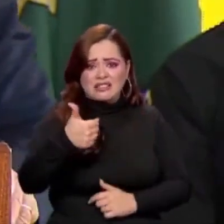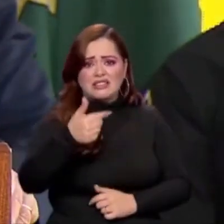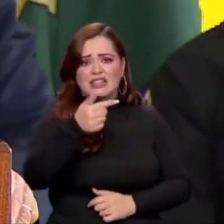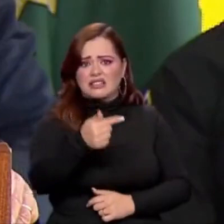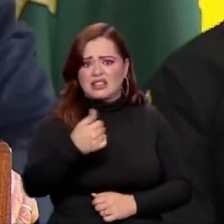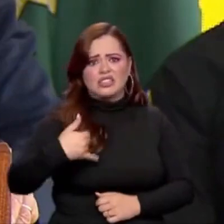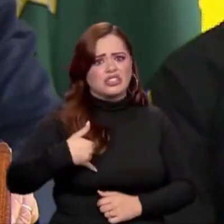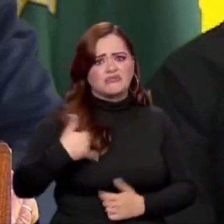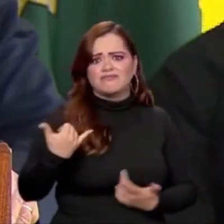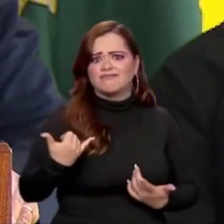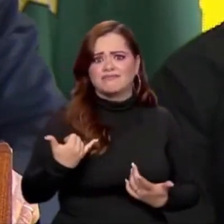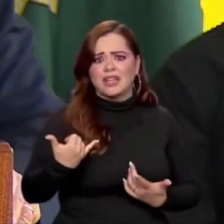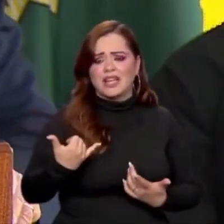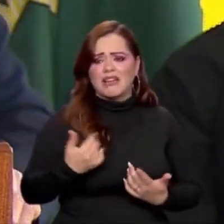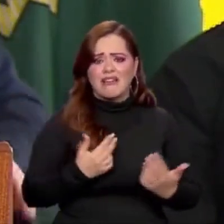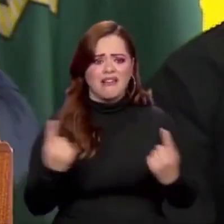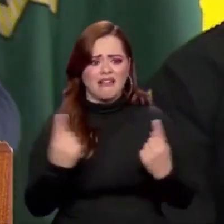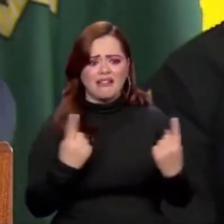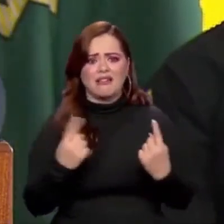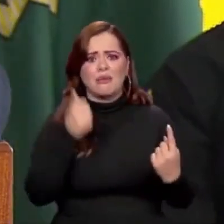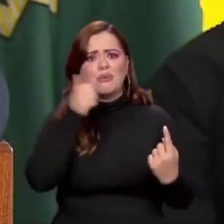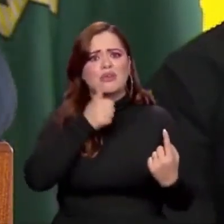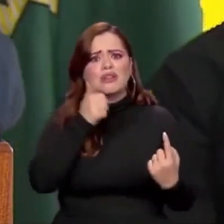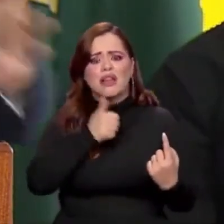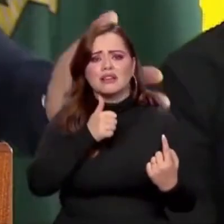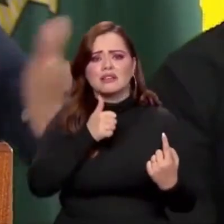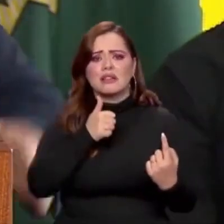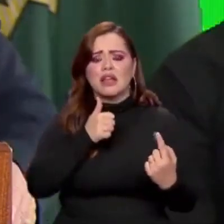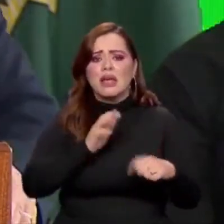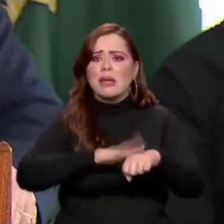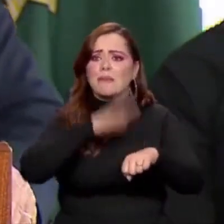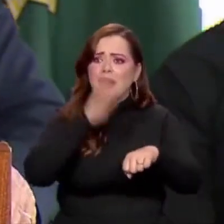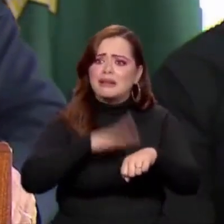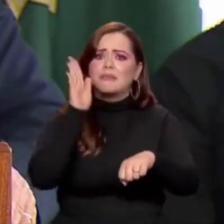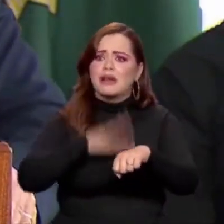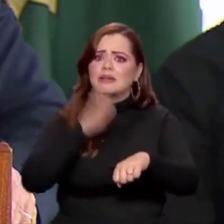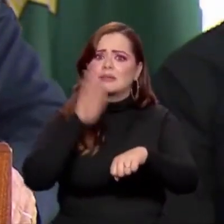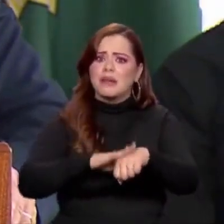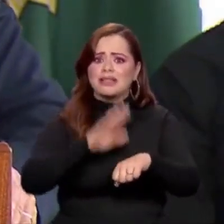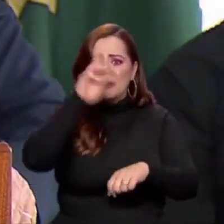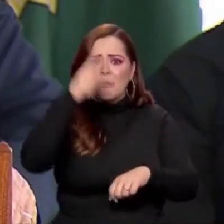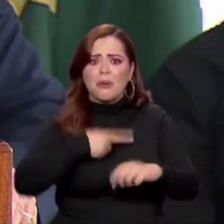mulheres. Ou seja, e a maioria acontece dentro de casa.